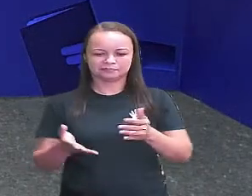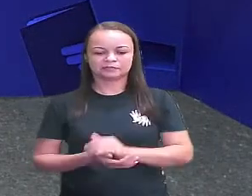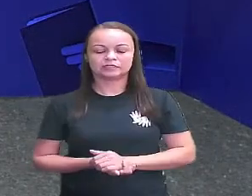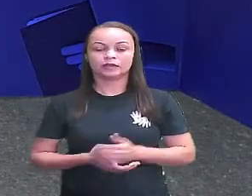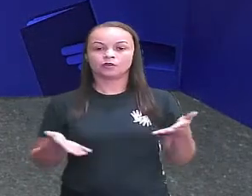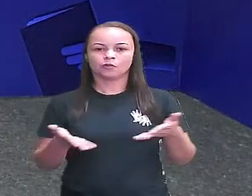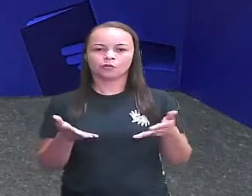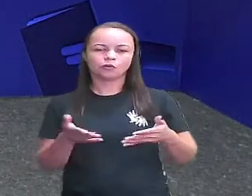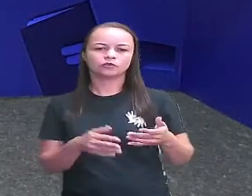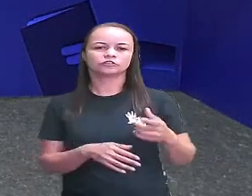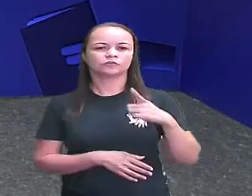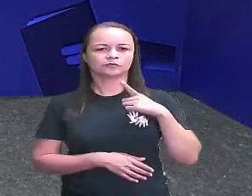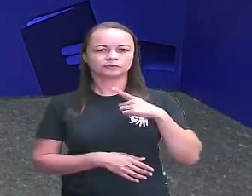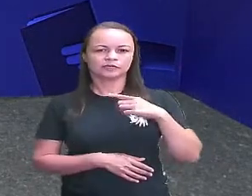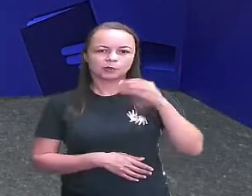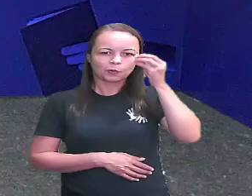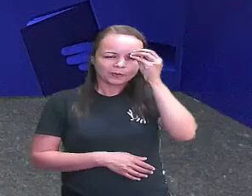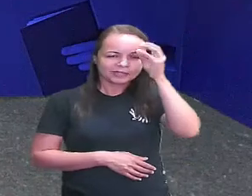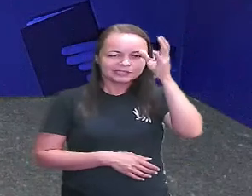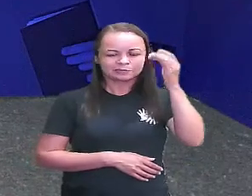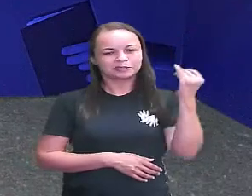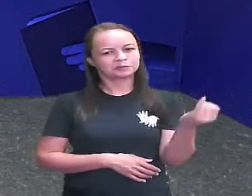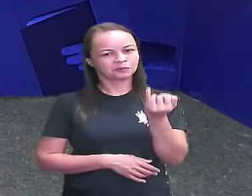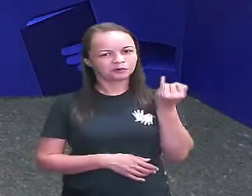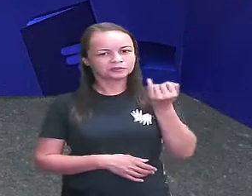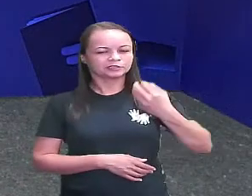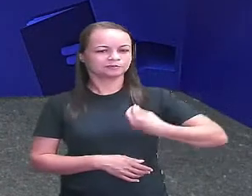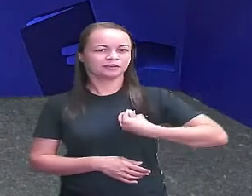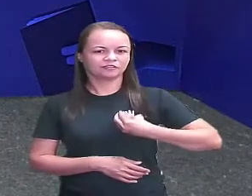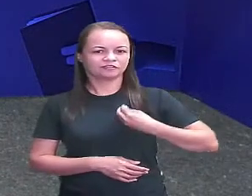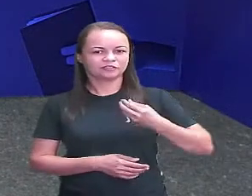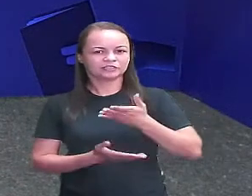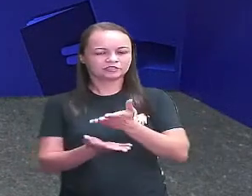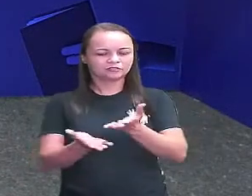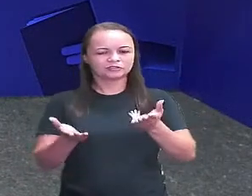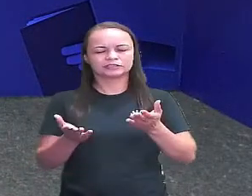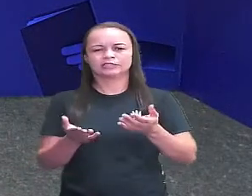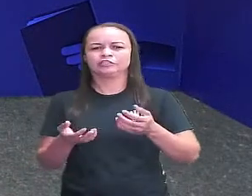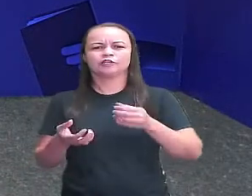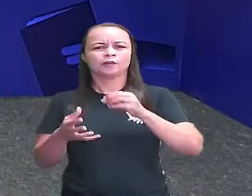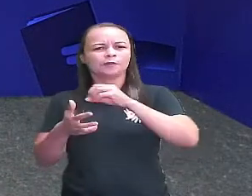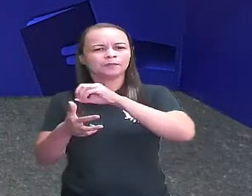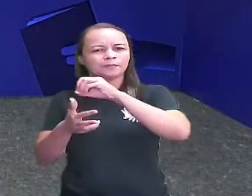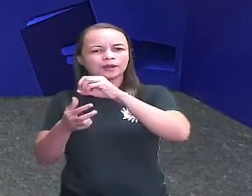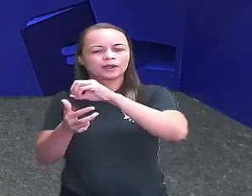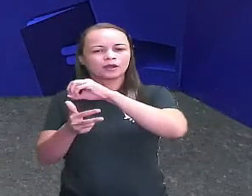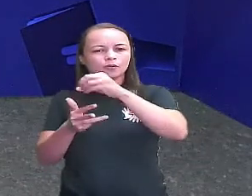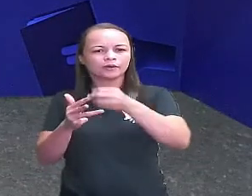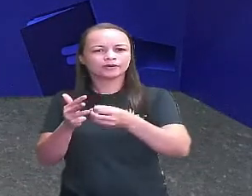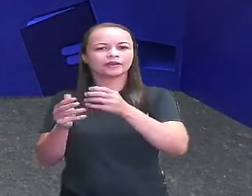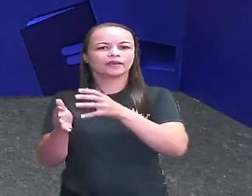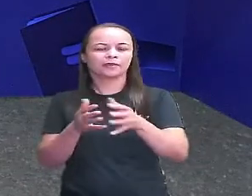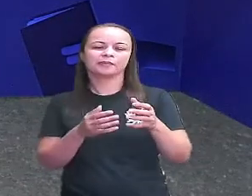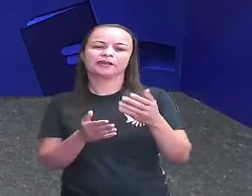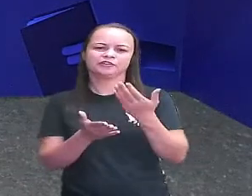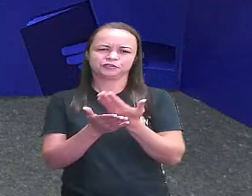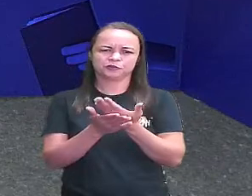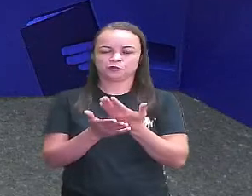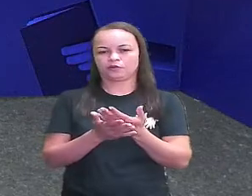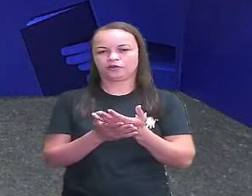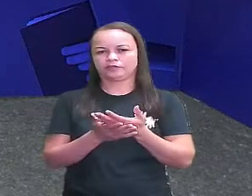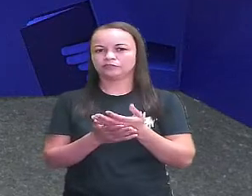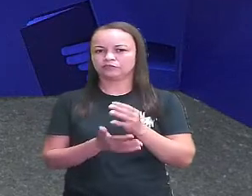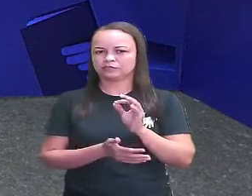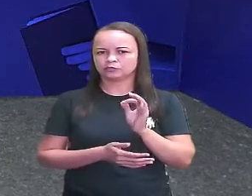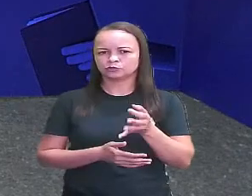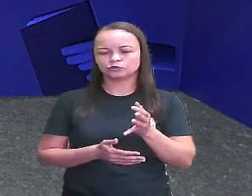muito importante aí para a vida de vocês, para o Enem, para a escola, que vai ser muito bom a gente aprender hoje,